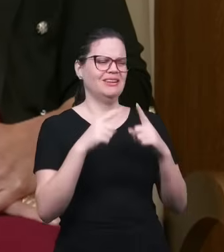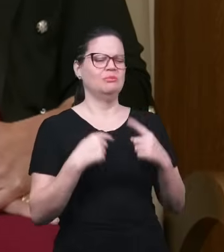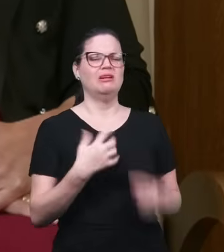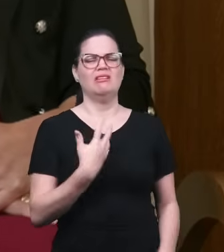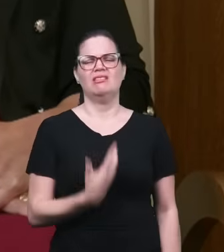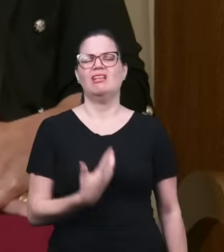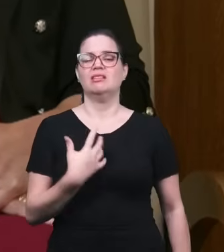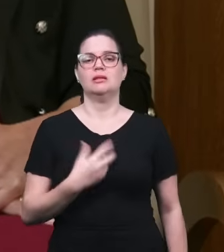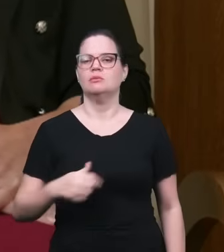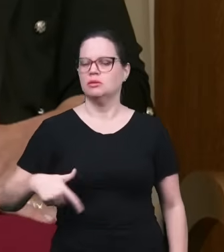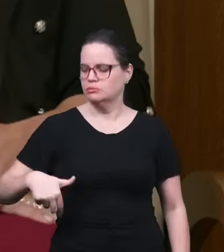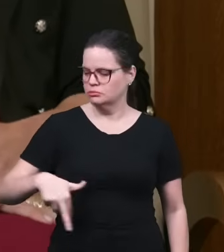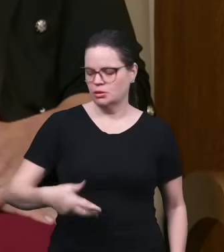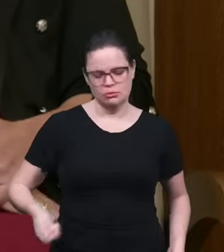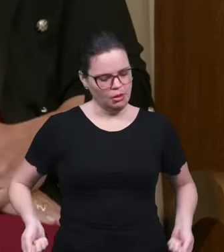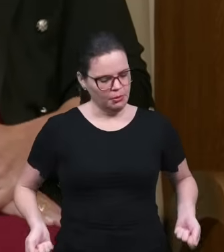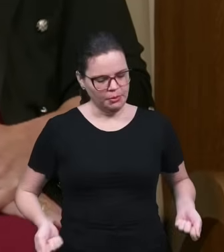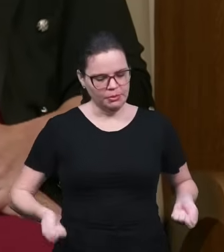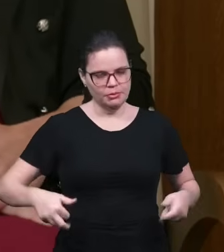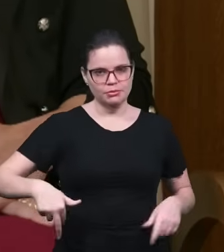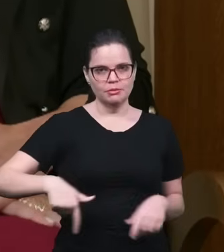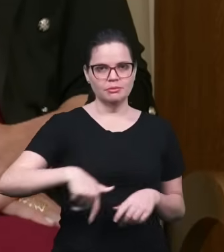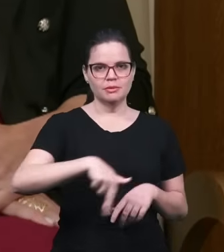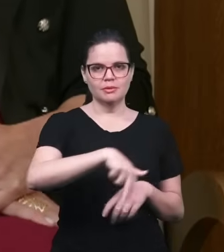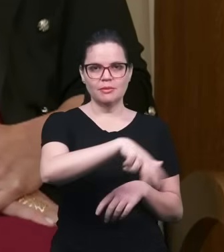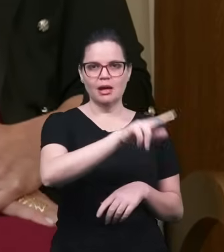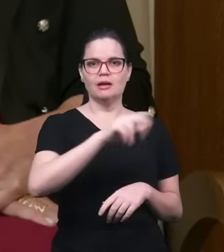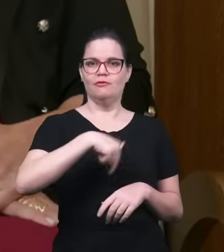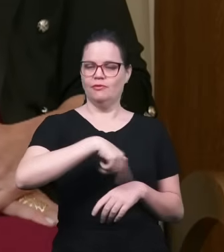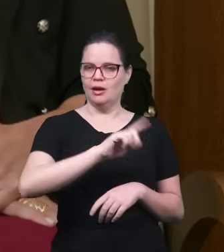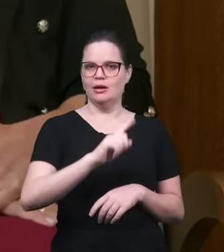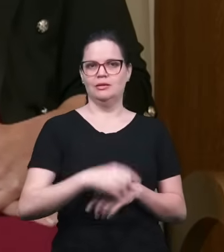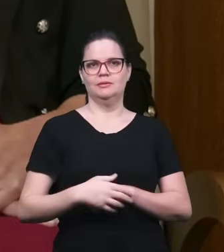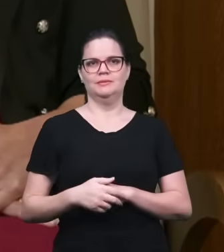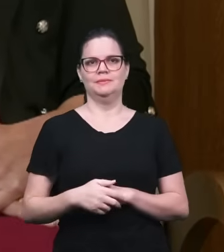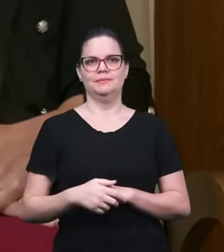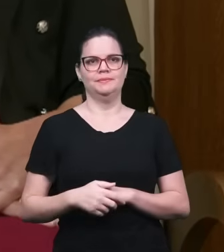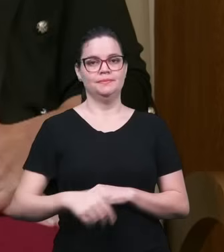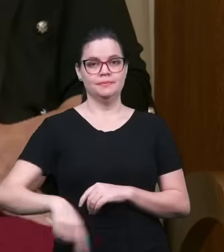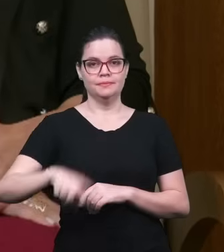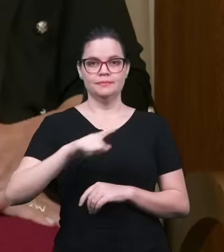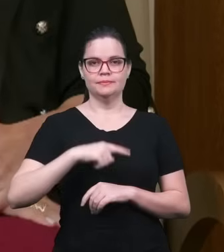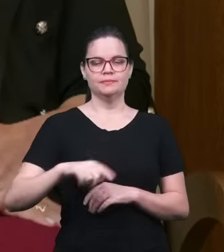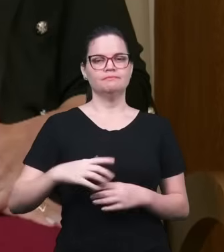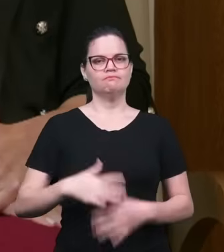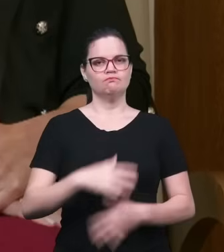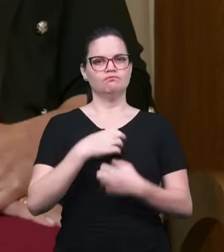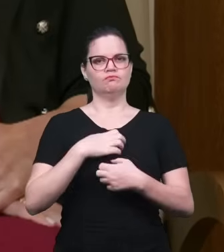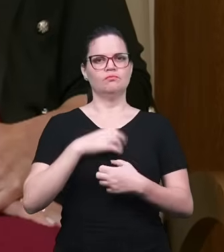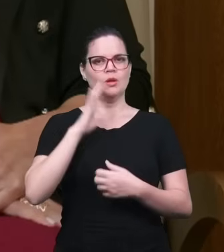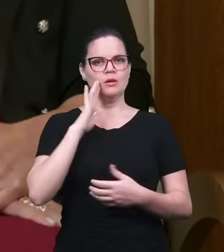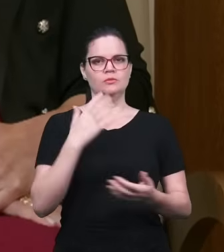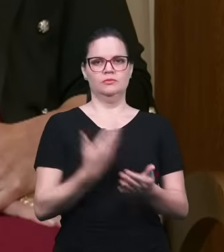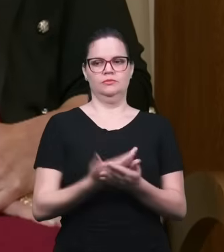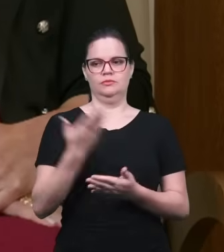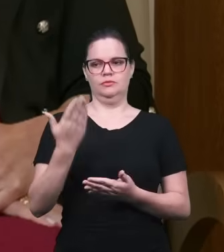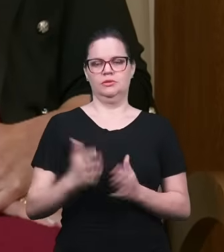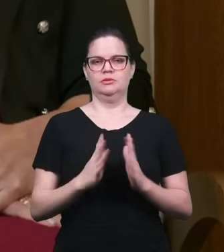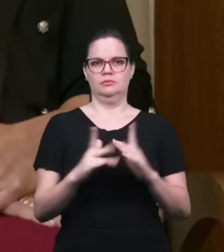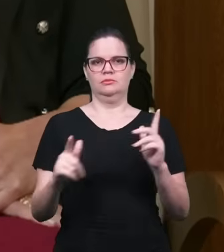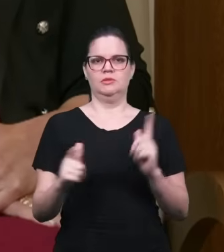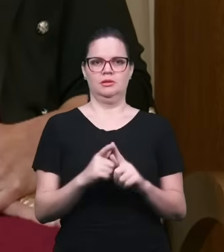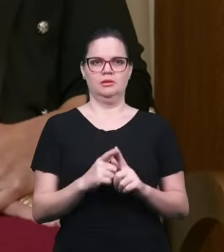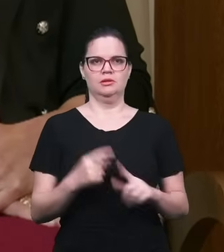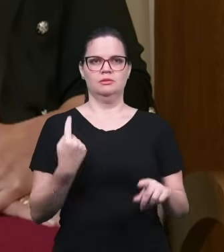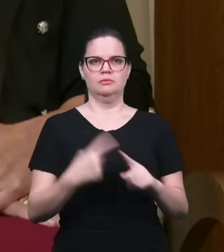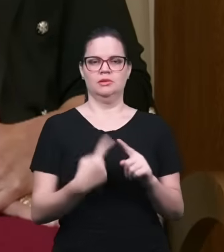pequeno, mas elas guardaram essa herança, né? E isso nos trouxe uma grande confiança na igreja, porque